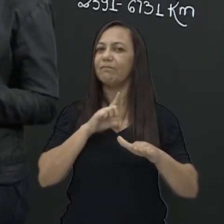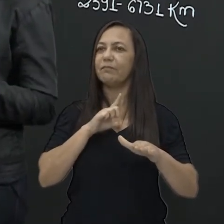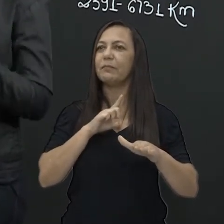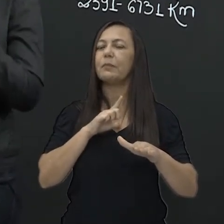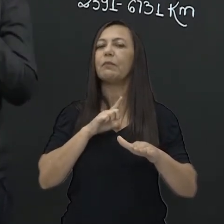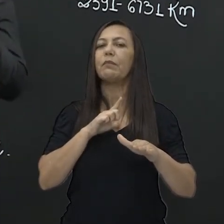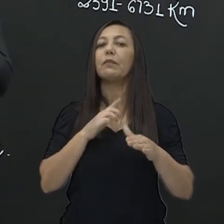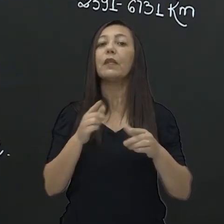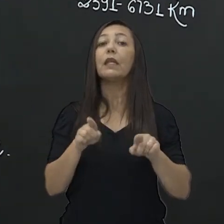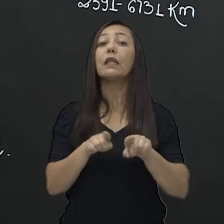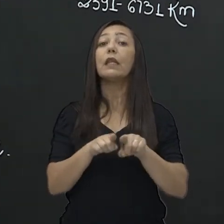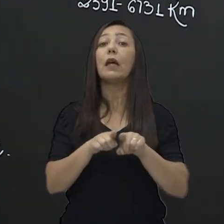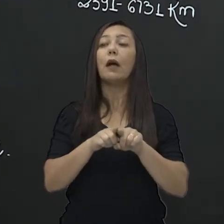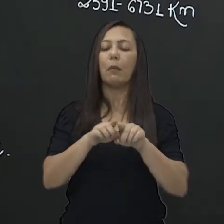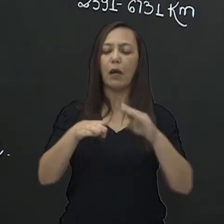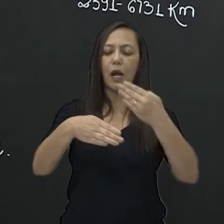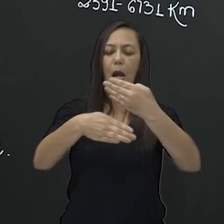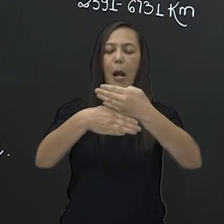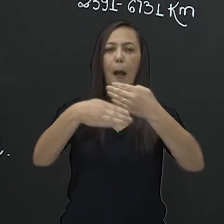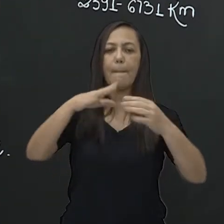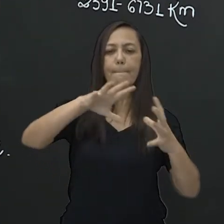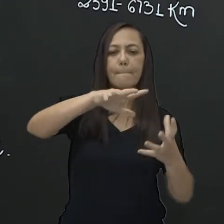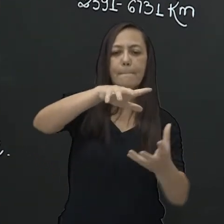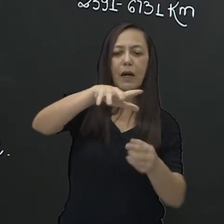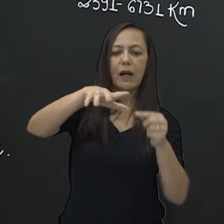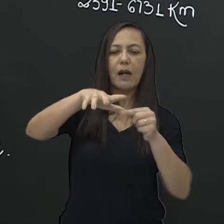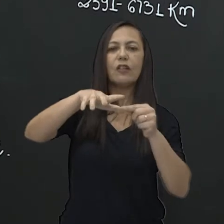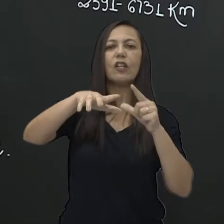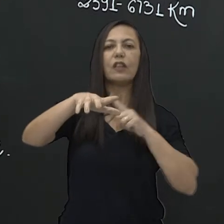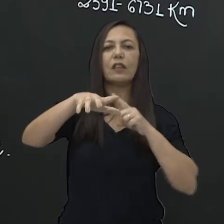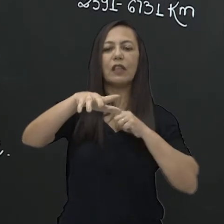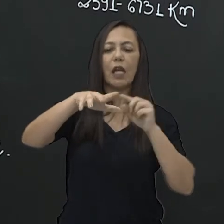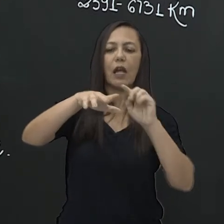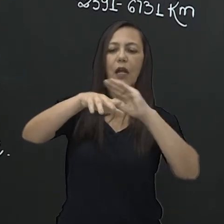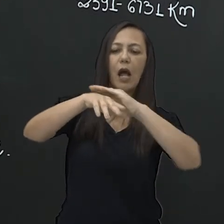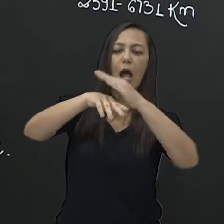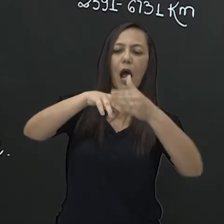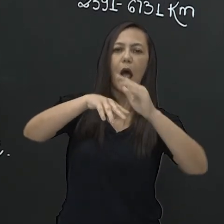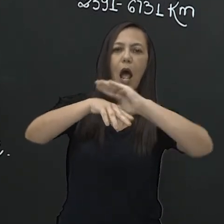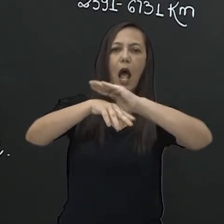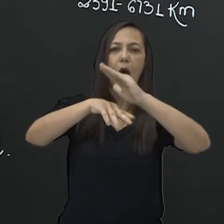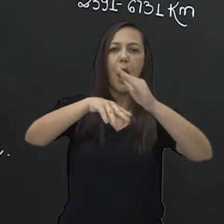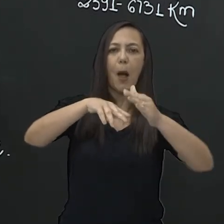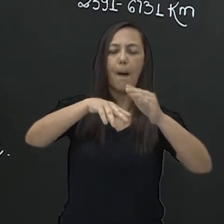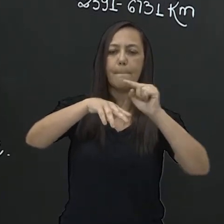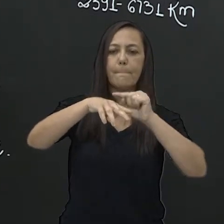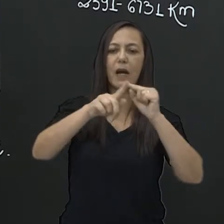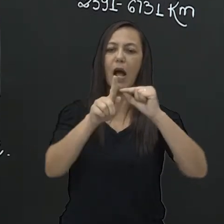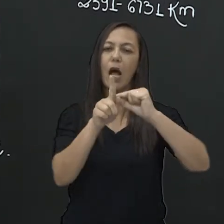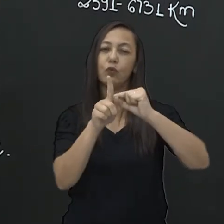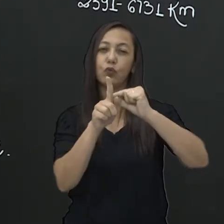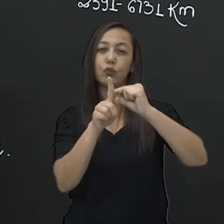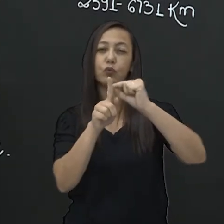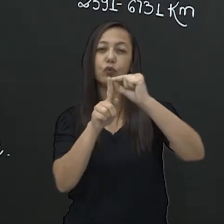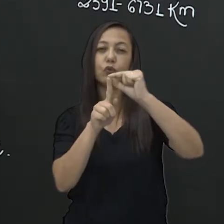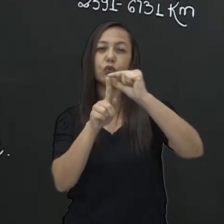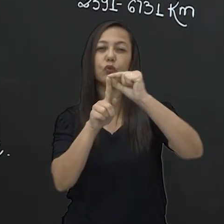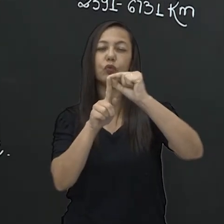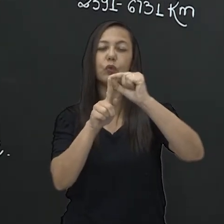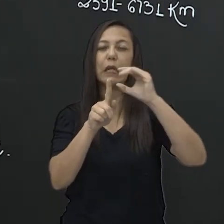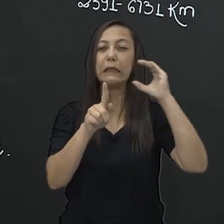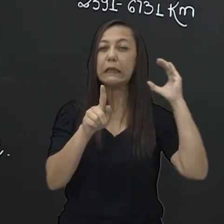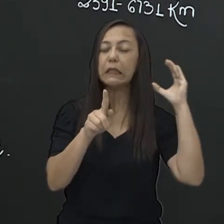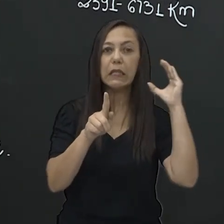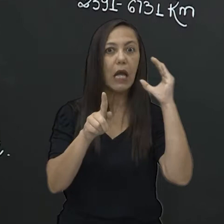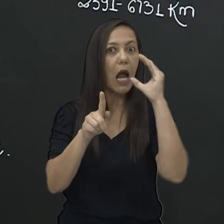aqui comigo. Abaixo dessa crosta ela tem um manto. O manto tem a temperatura muito alta e essas rochas